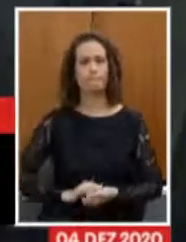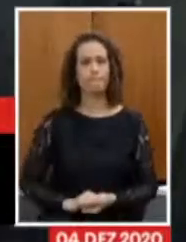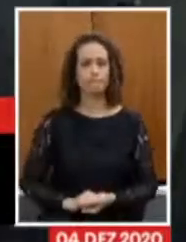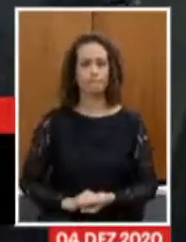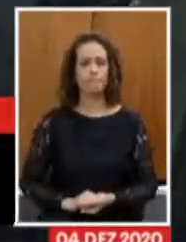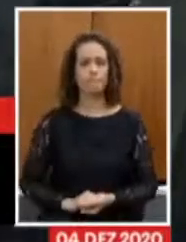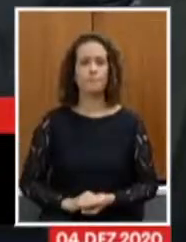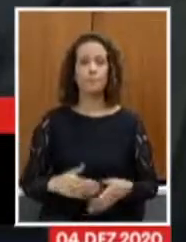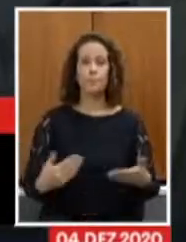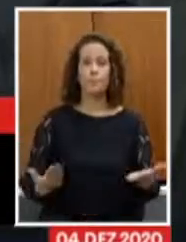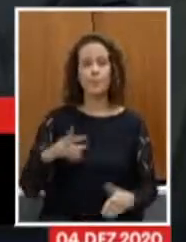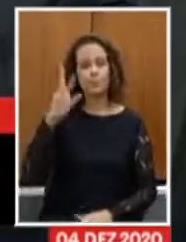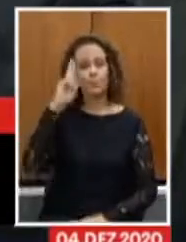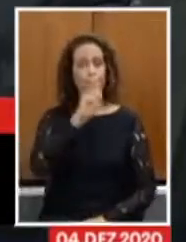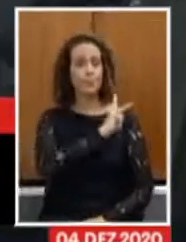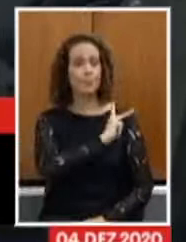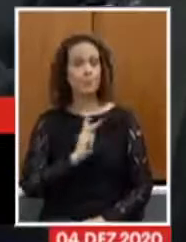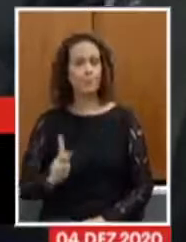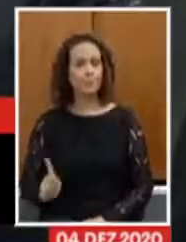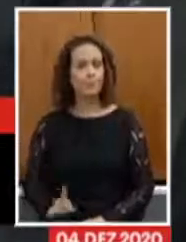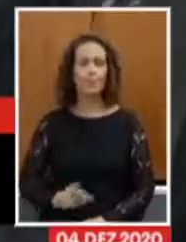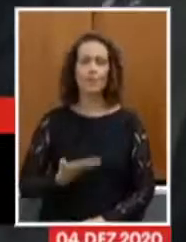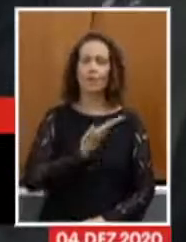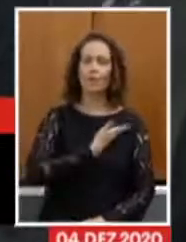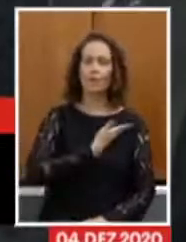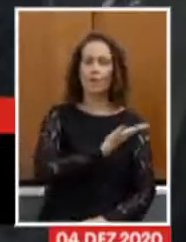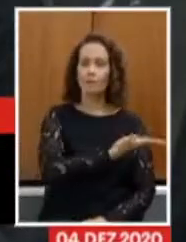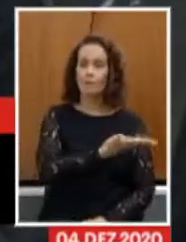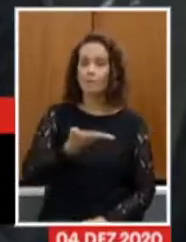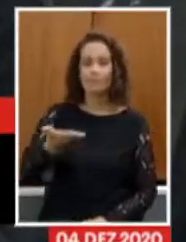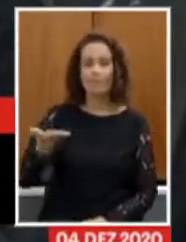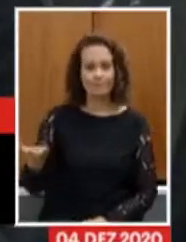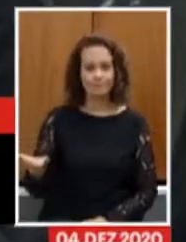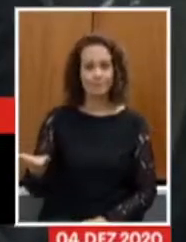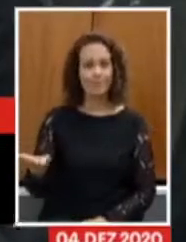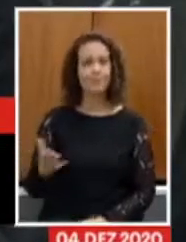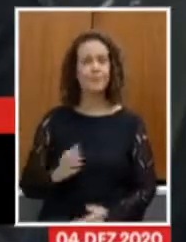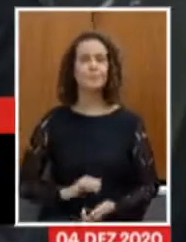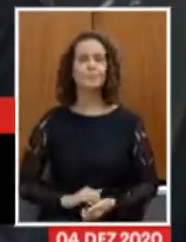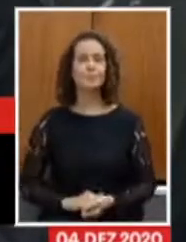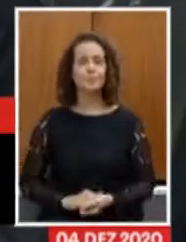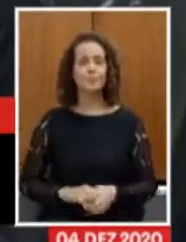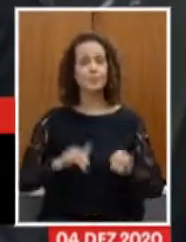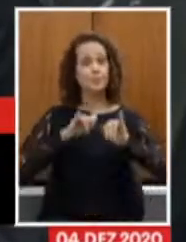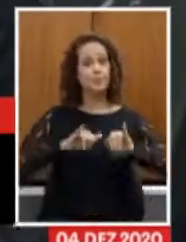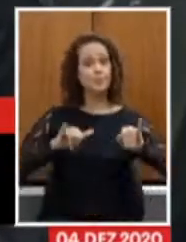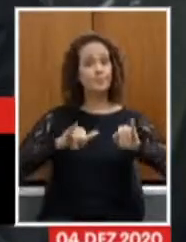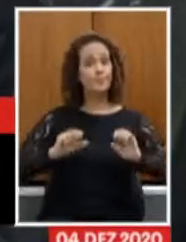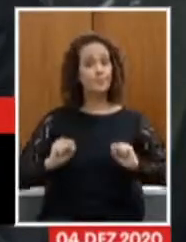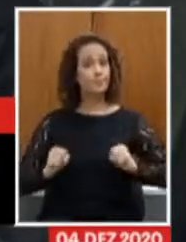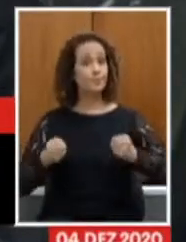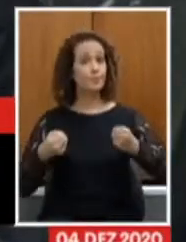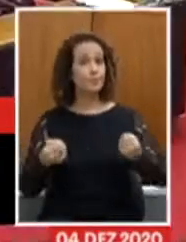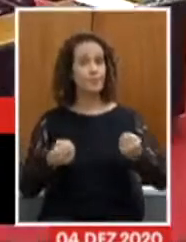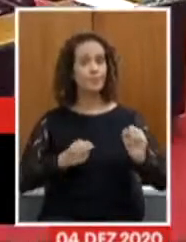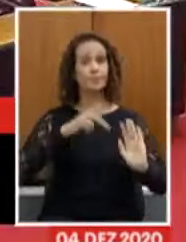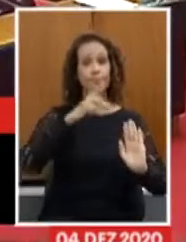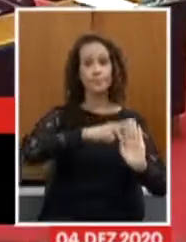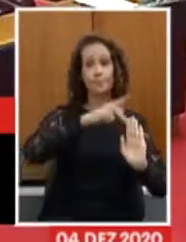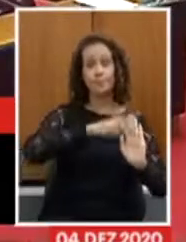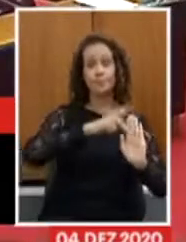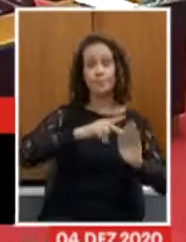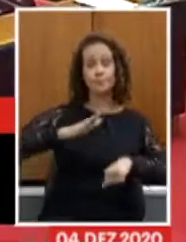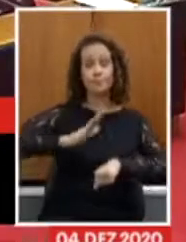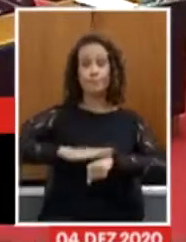Senhor presidente, nobres colegas, venho aqui fazendo a defesa a este projeto nosso, de minha